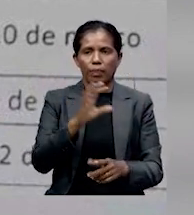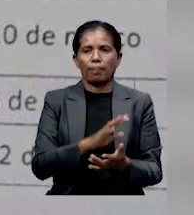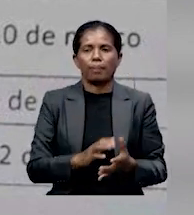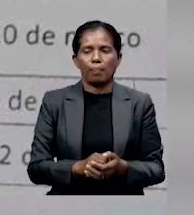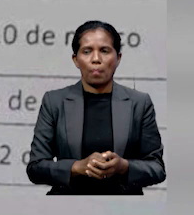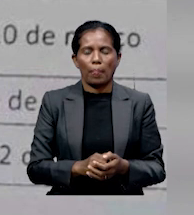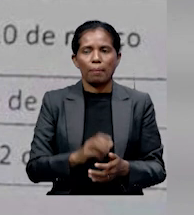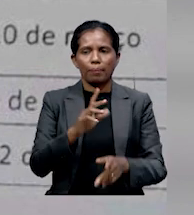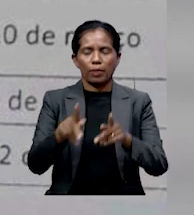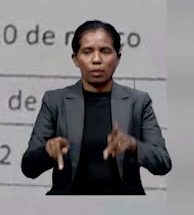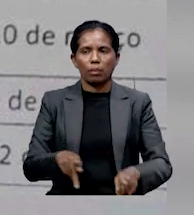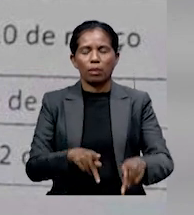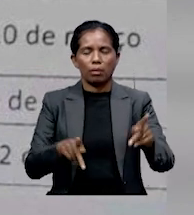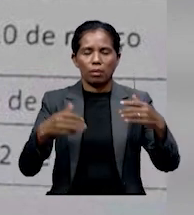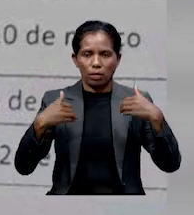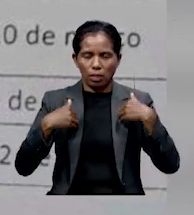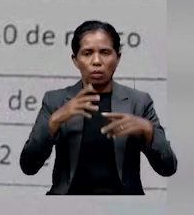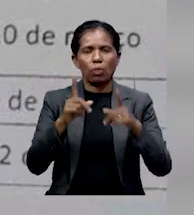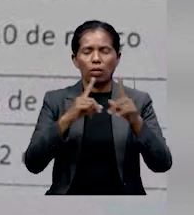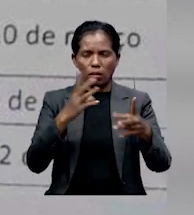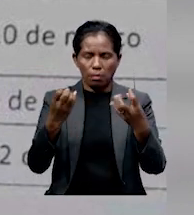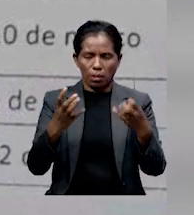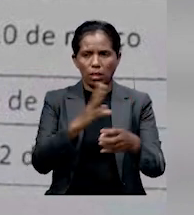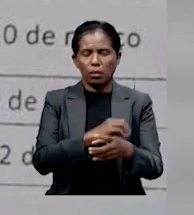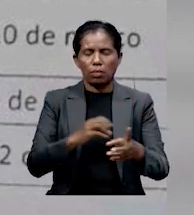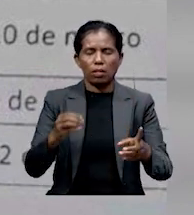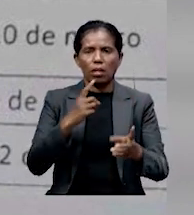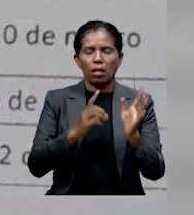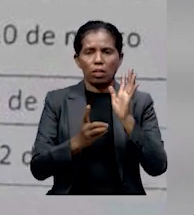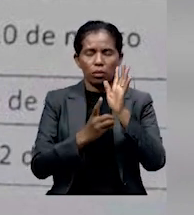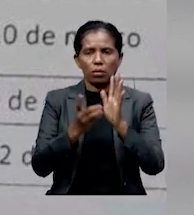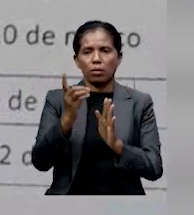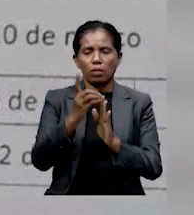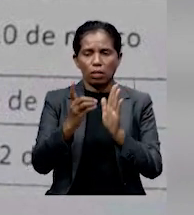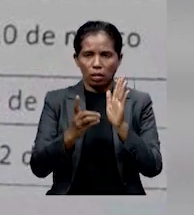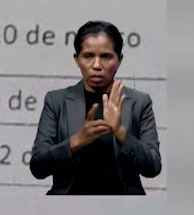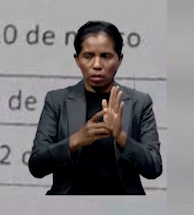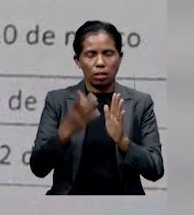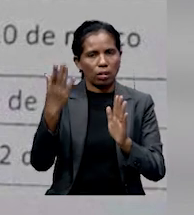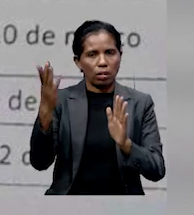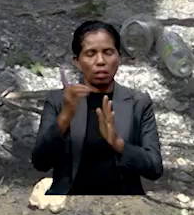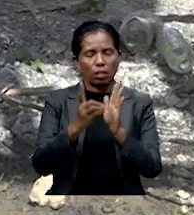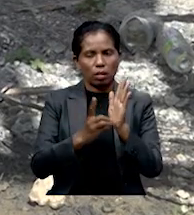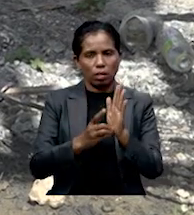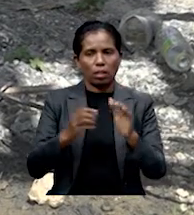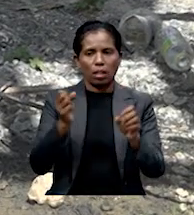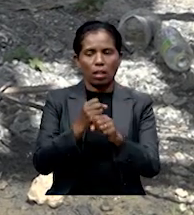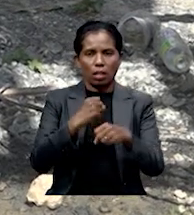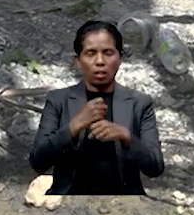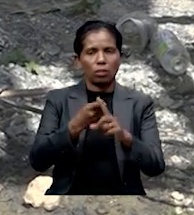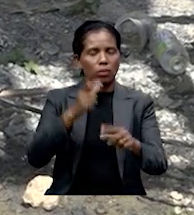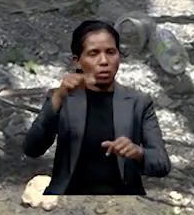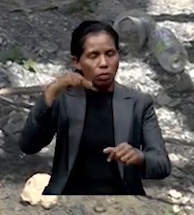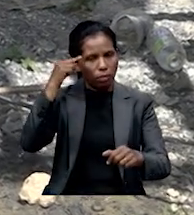civil, o público, o famoso crítico Macas, a soro decreto Sirané, tamba decreto Hirakne, cria o governo